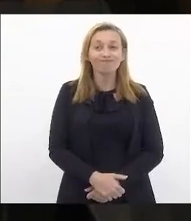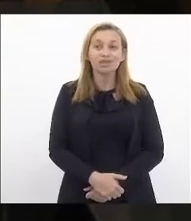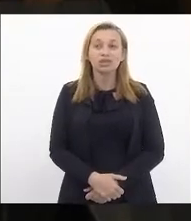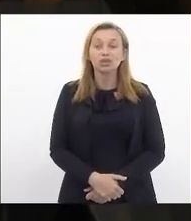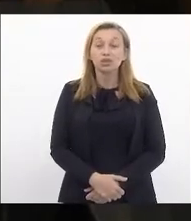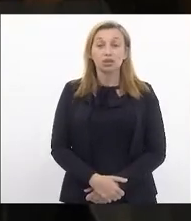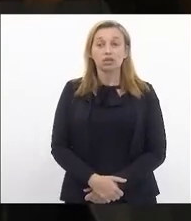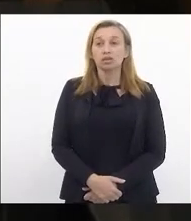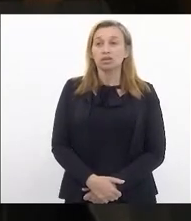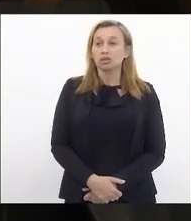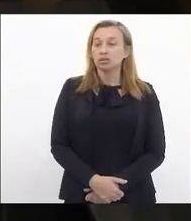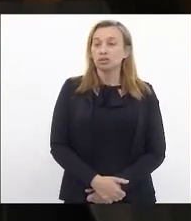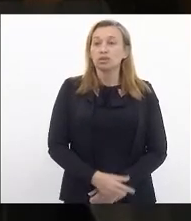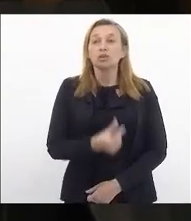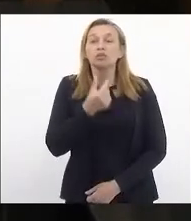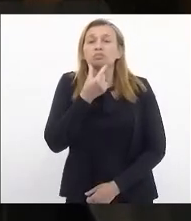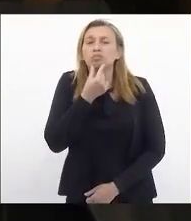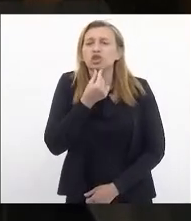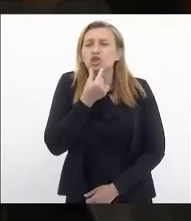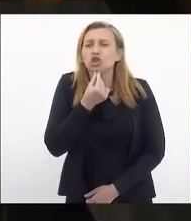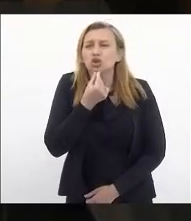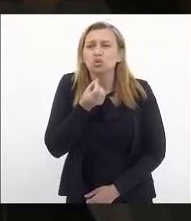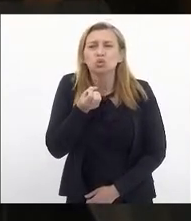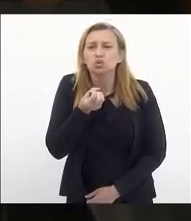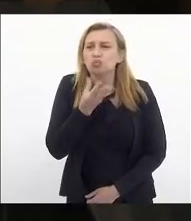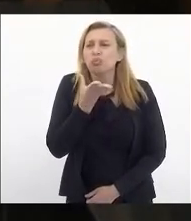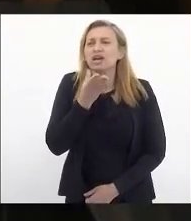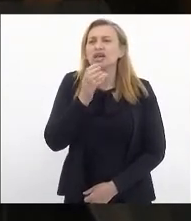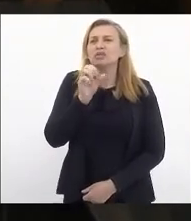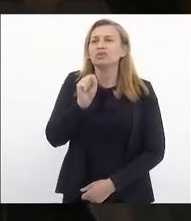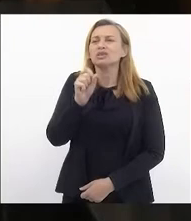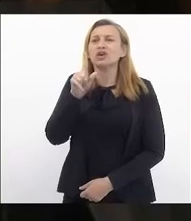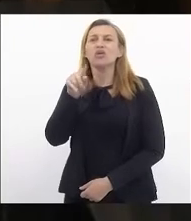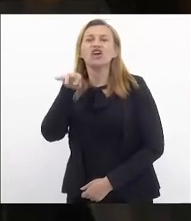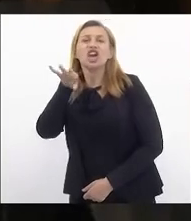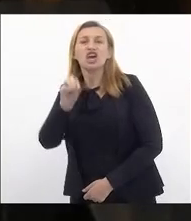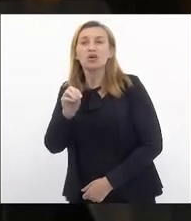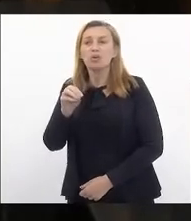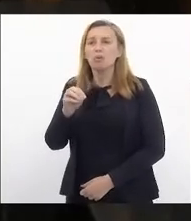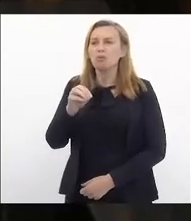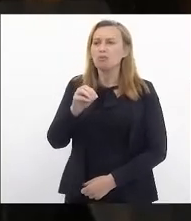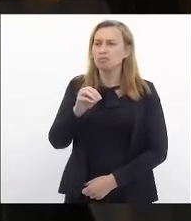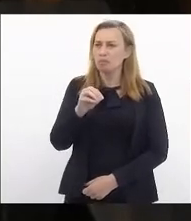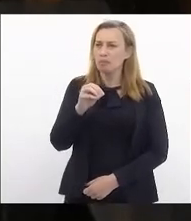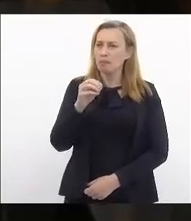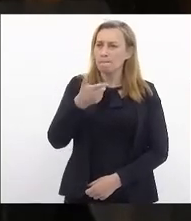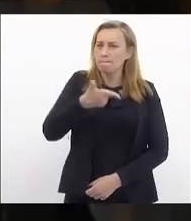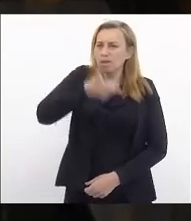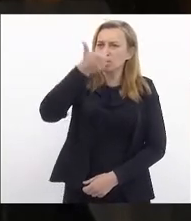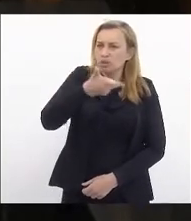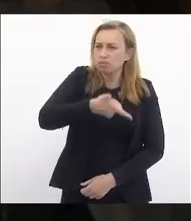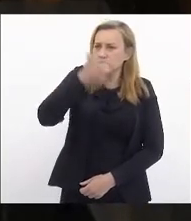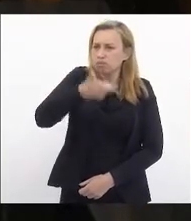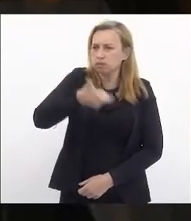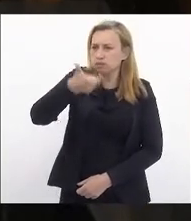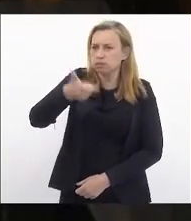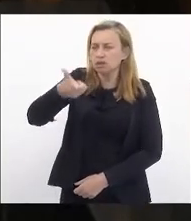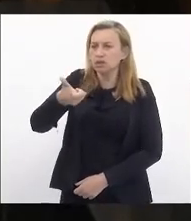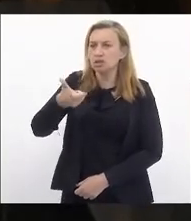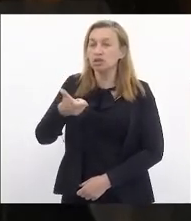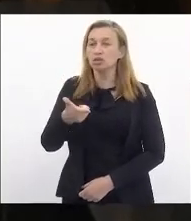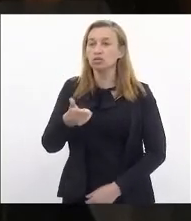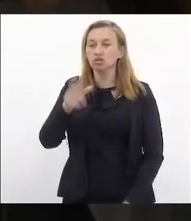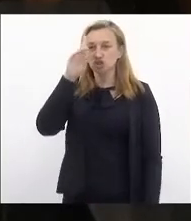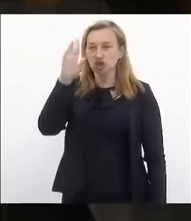intitulados meninos do bem do salgueiro mataram e tiraram a vida do